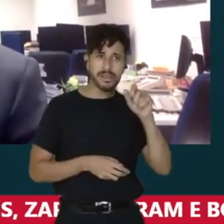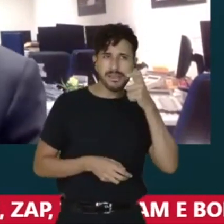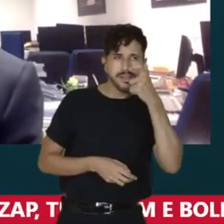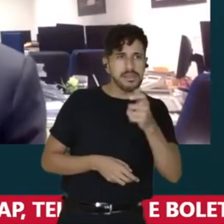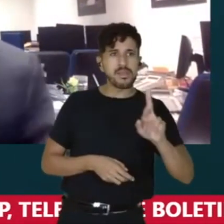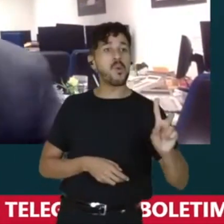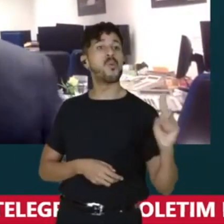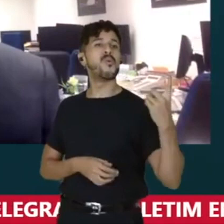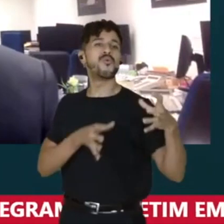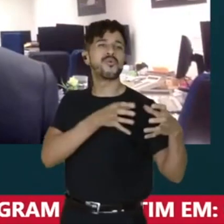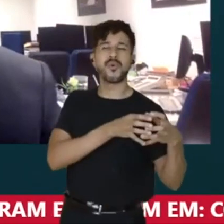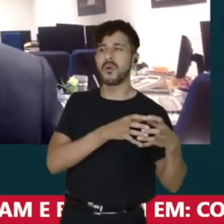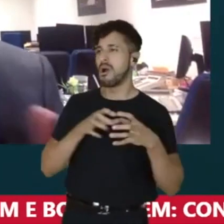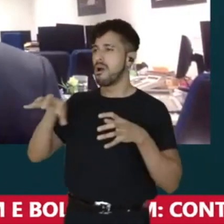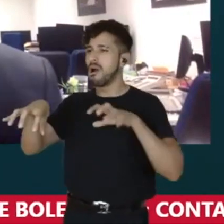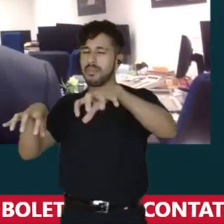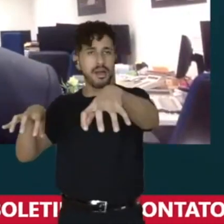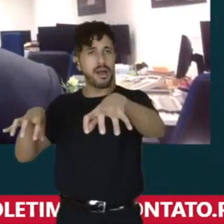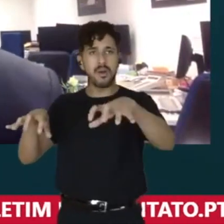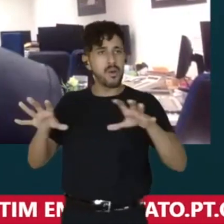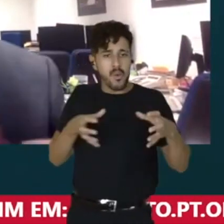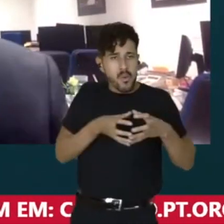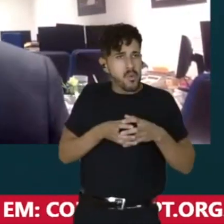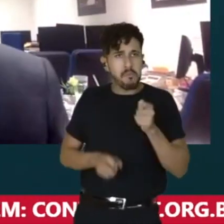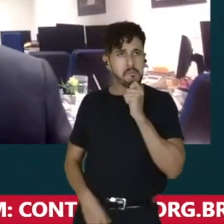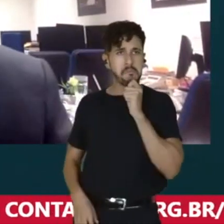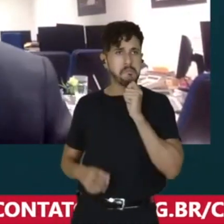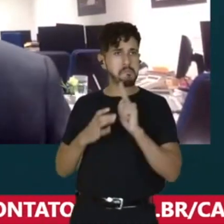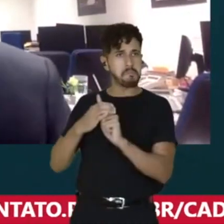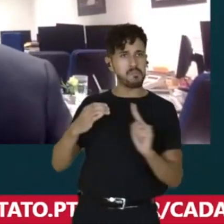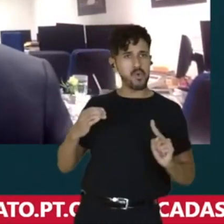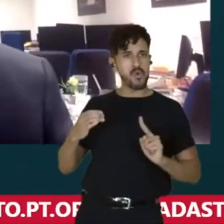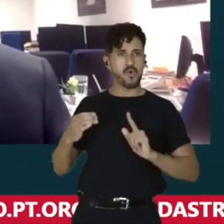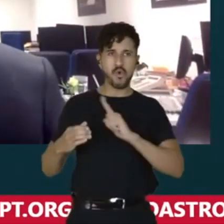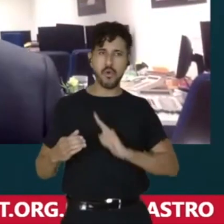grupo A ou B, foi um movimento suprapartidário, amplamente